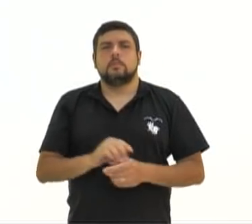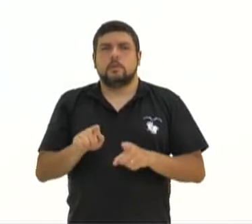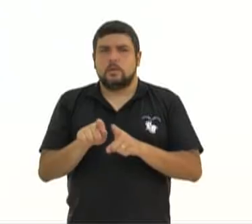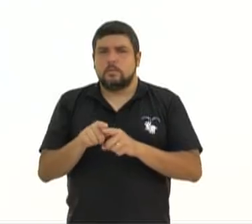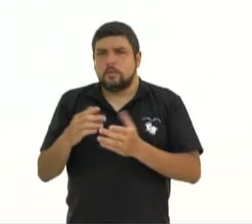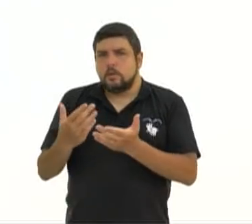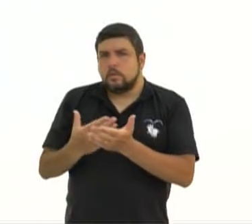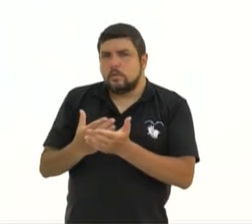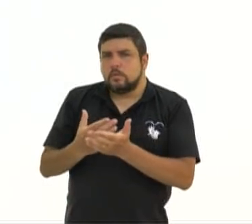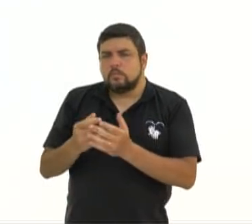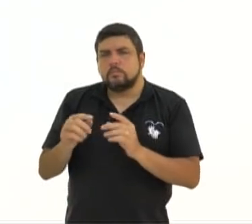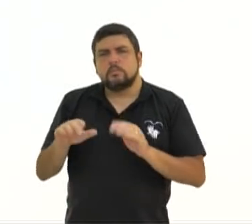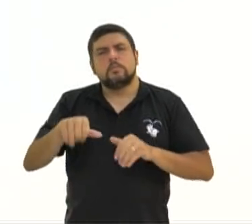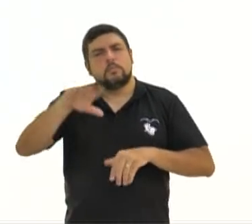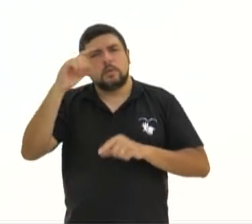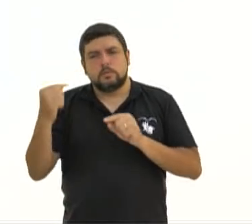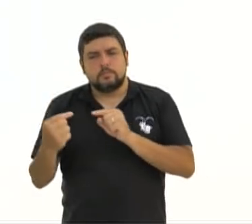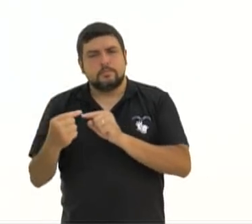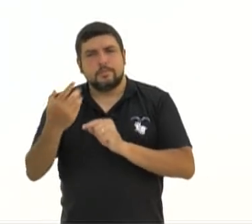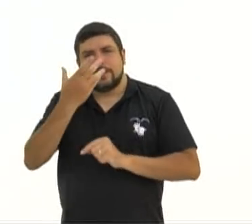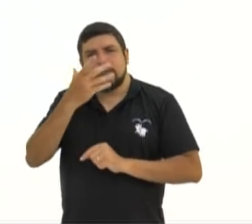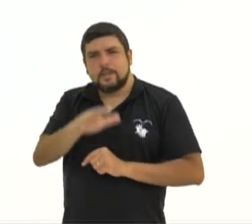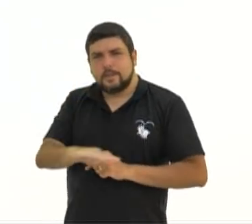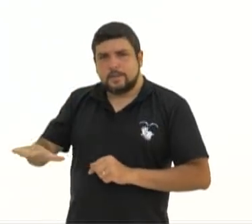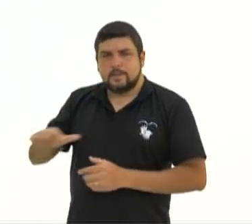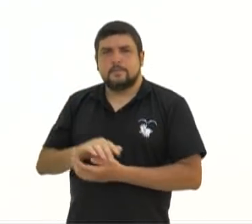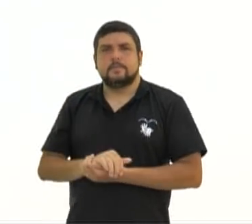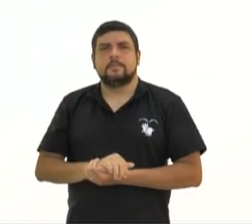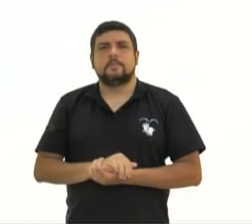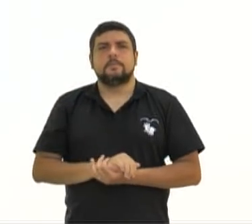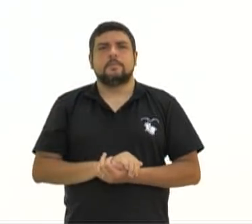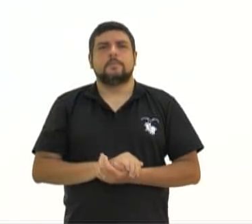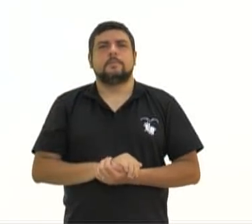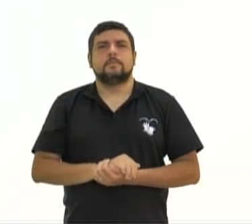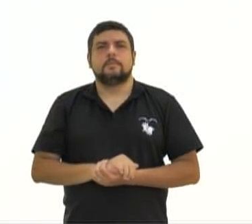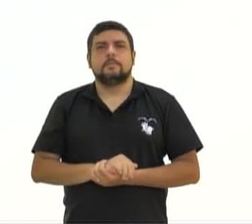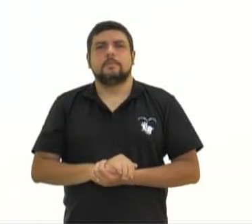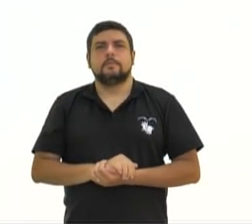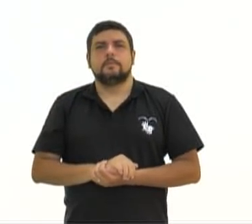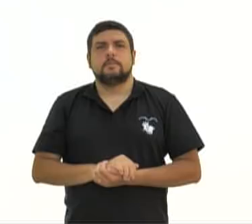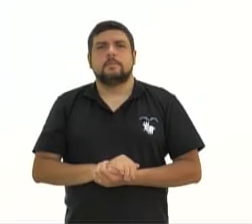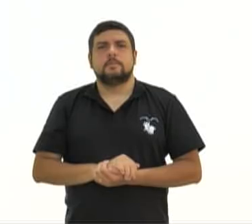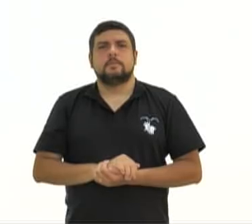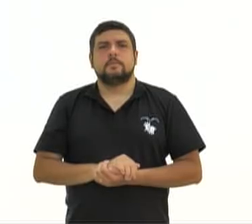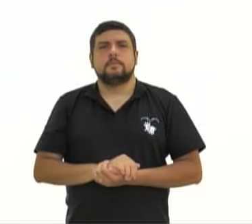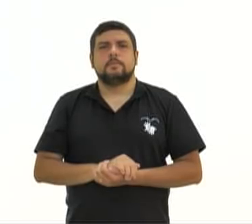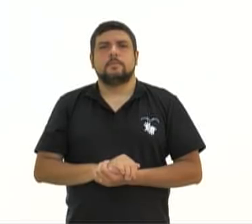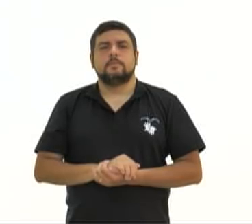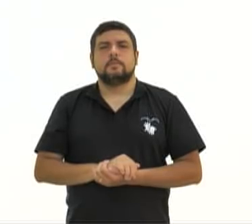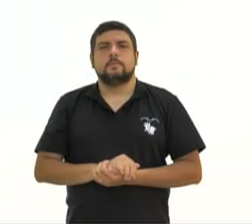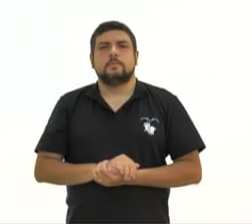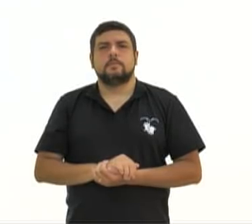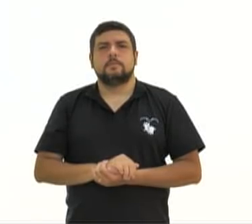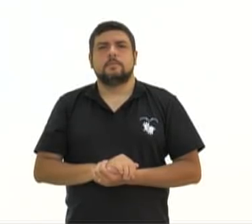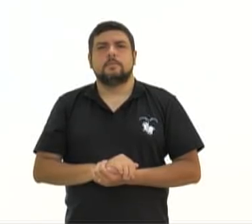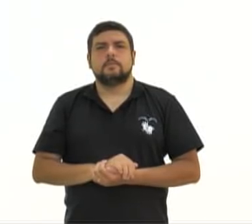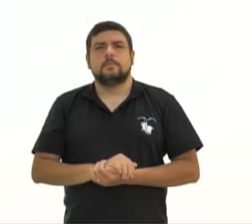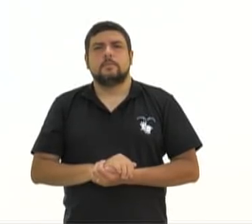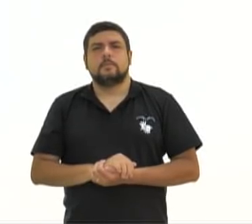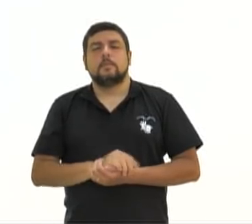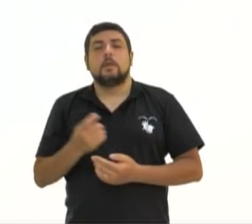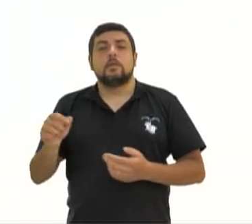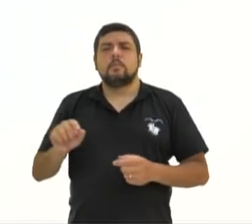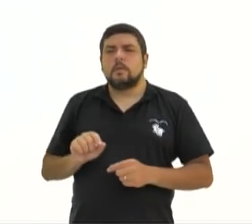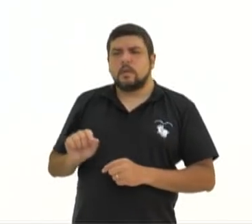escrevendo esses livros. Esse, então, o I Am Malala, que é aquele primeiro que a teacher mostrou lá para vocês, ela já está, né, um